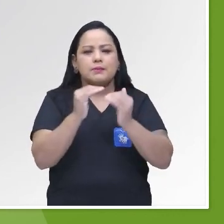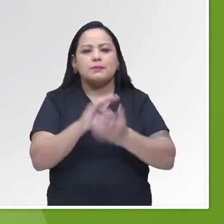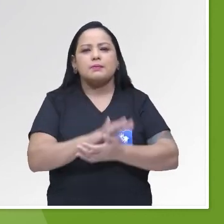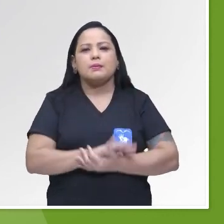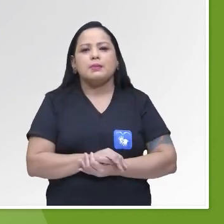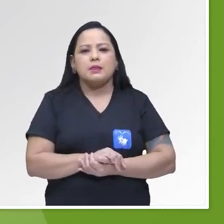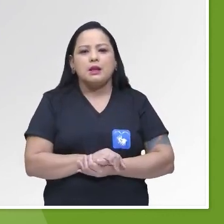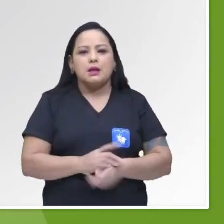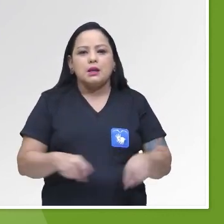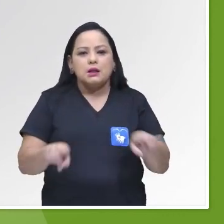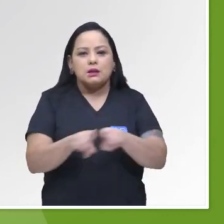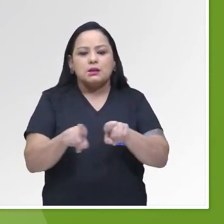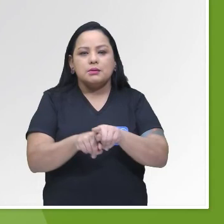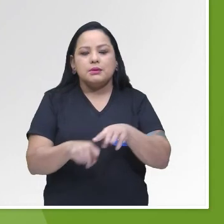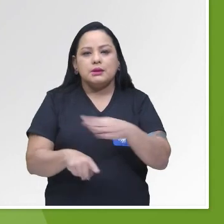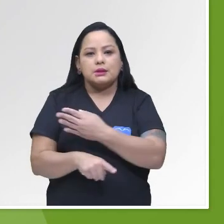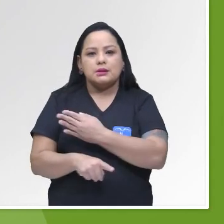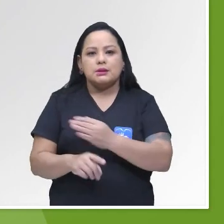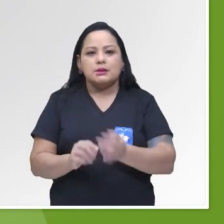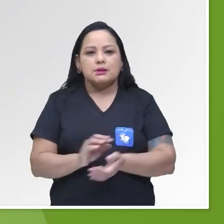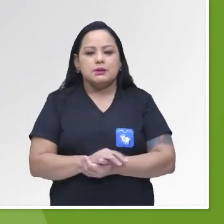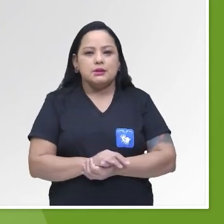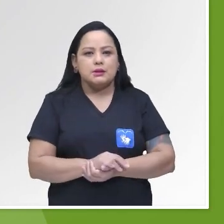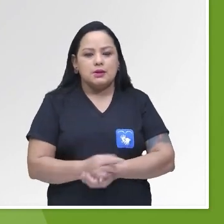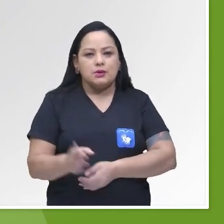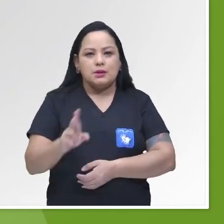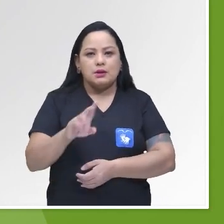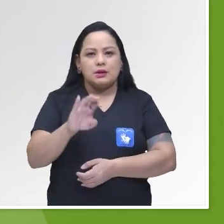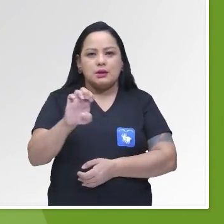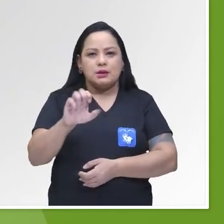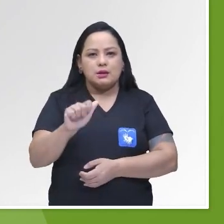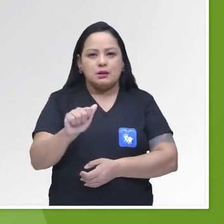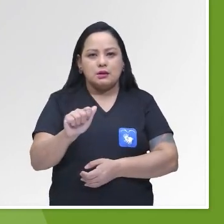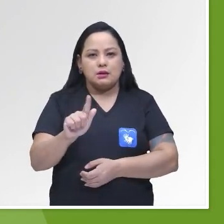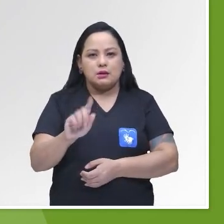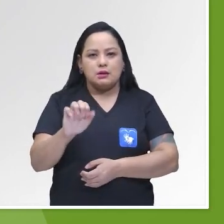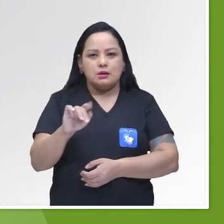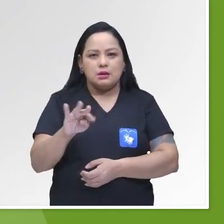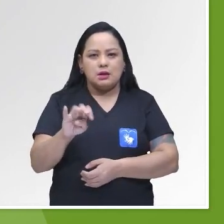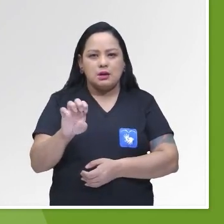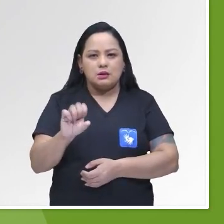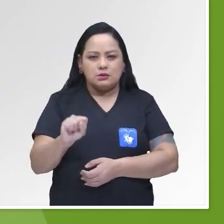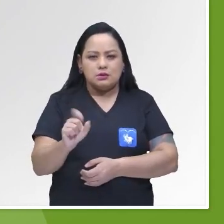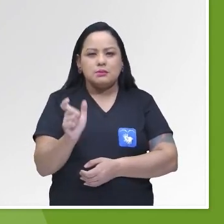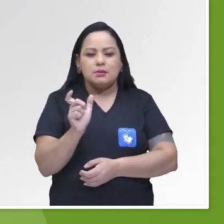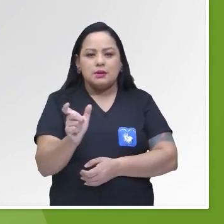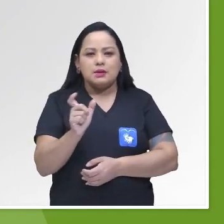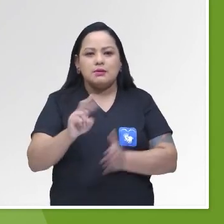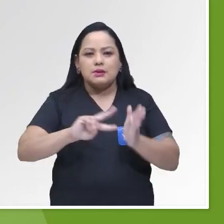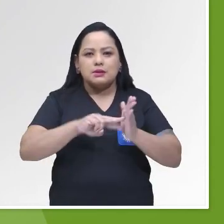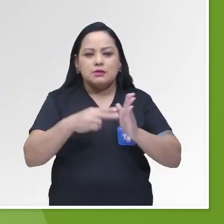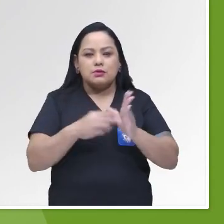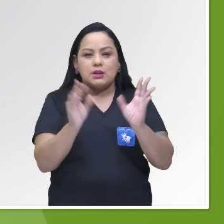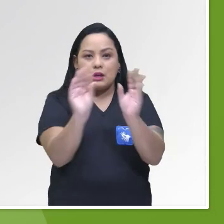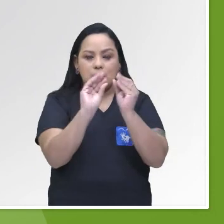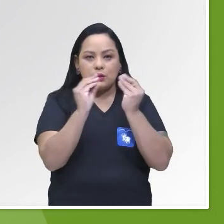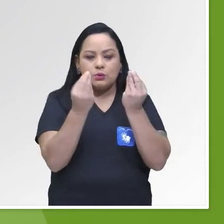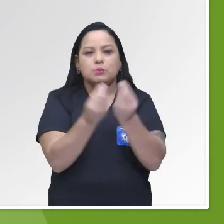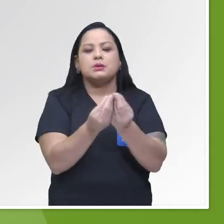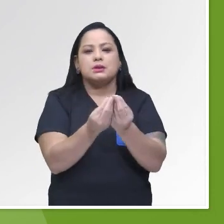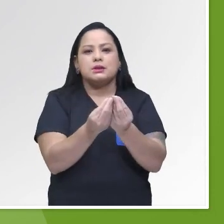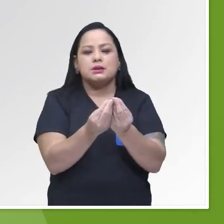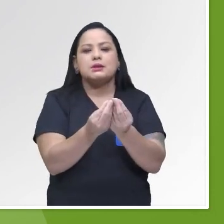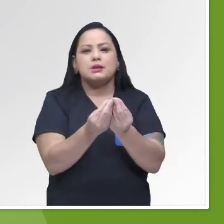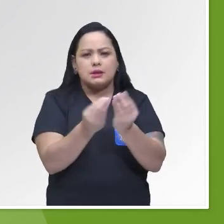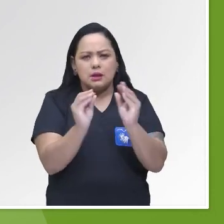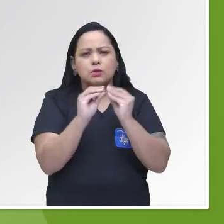Falamos também, né? Reagente. O que é reagente, professora? É uma substância e essa